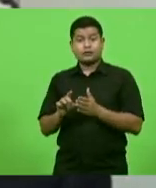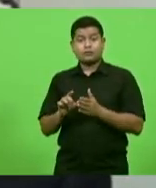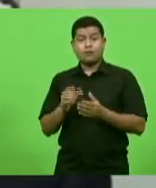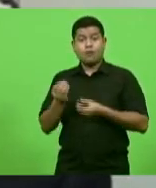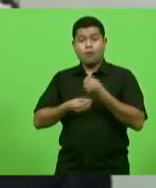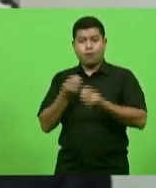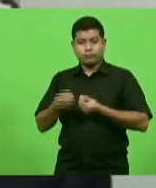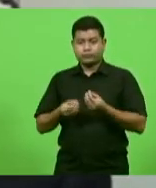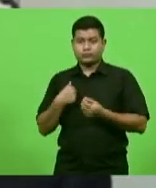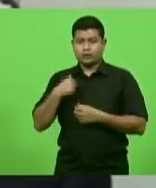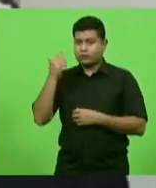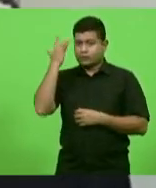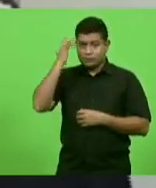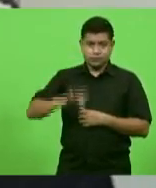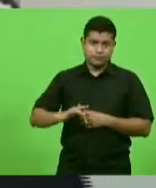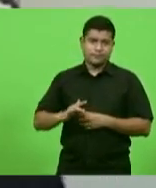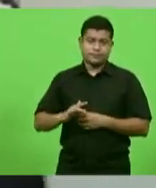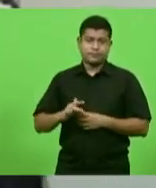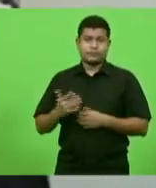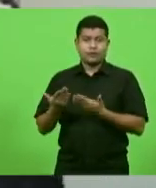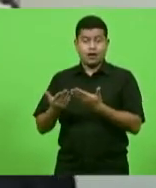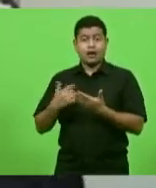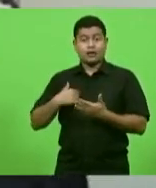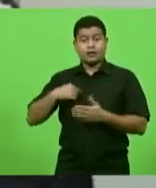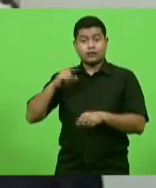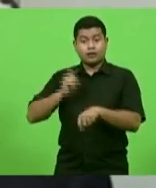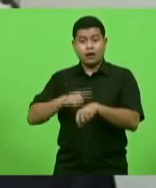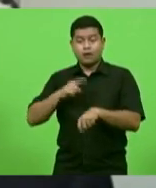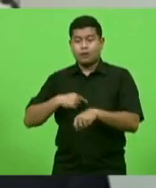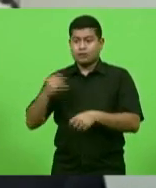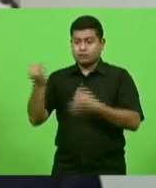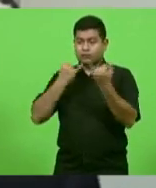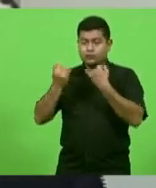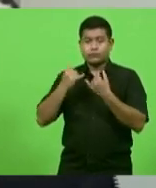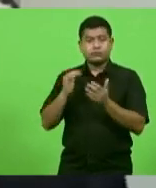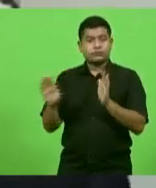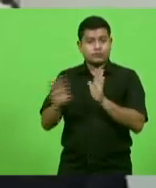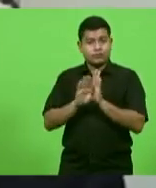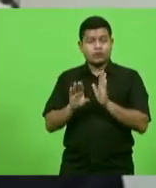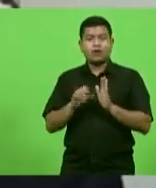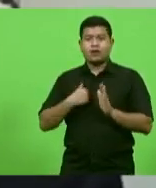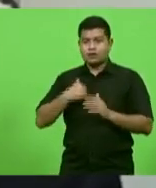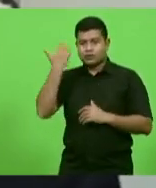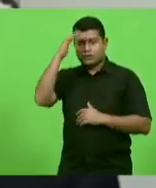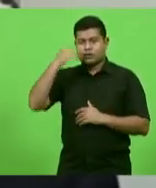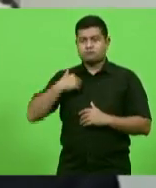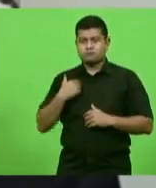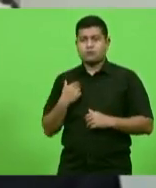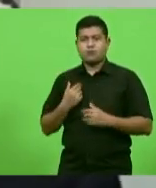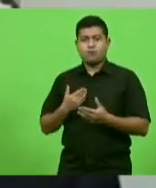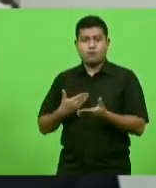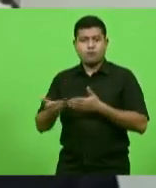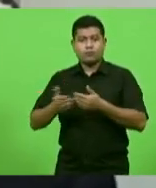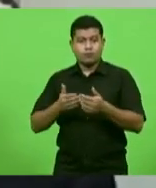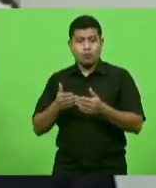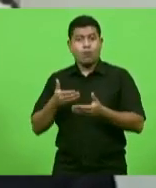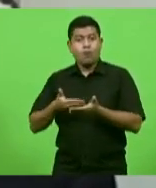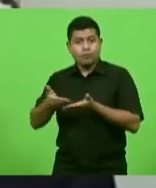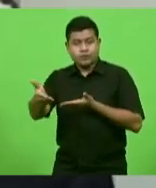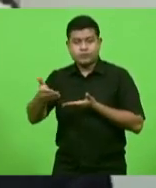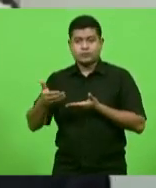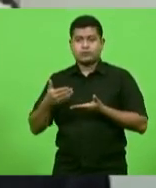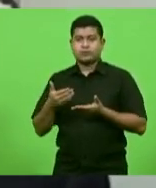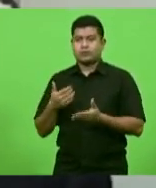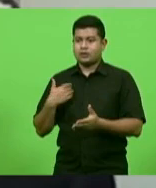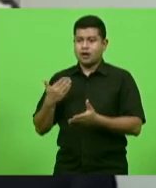atitude não só mentiu e solicitando aí a intervenção do delegado-geral da Polícia Civil manifestação